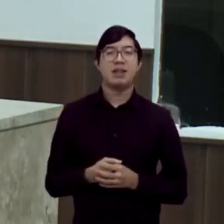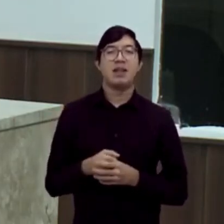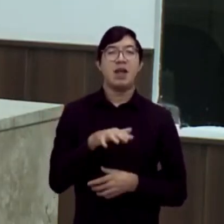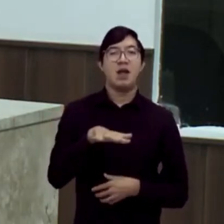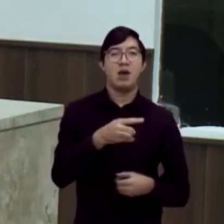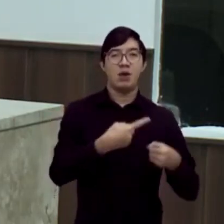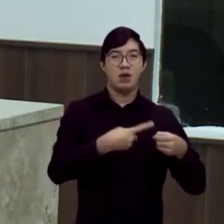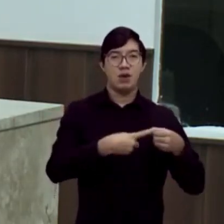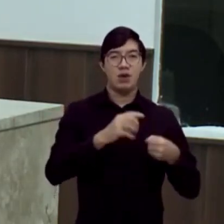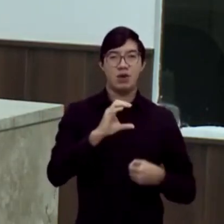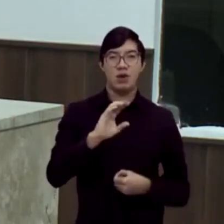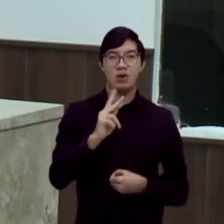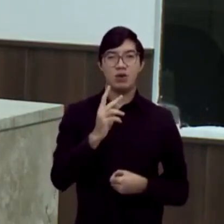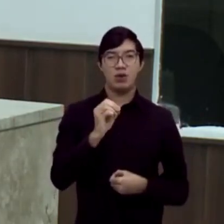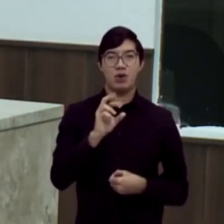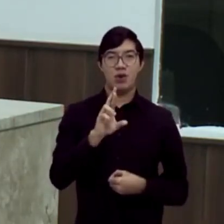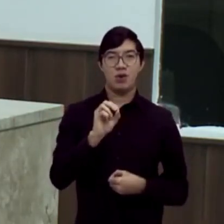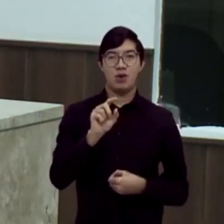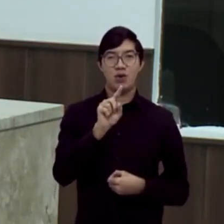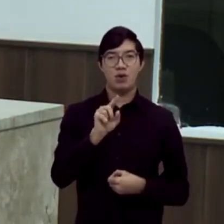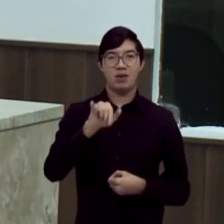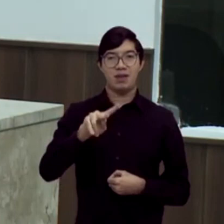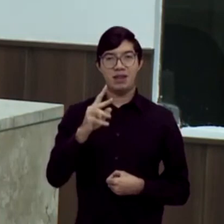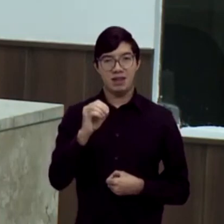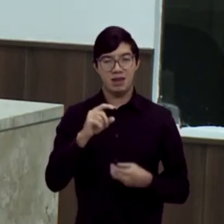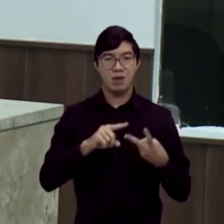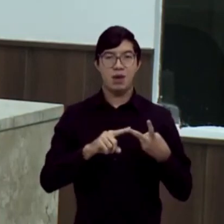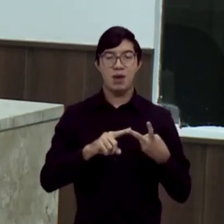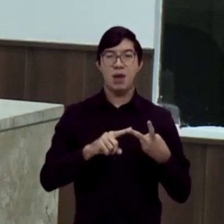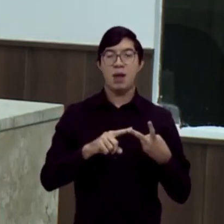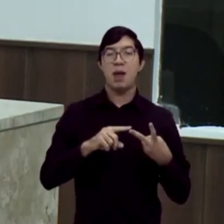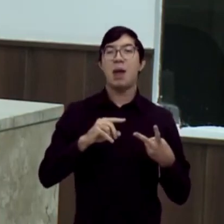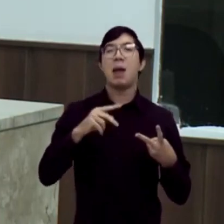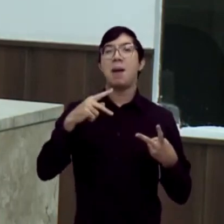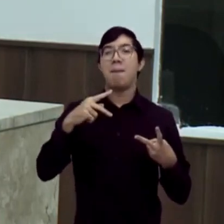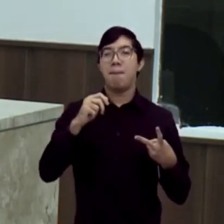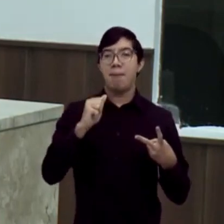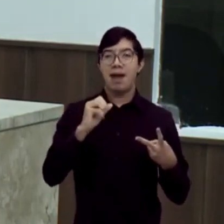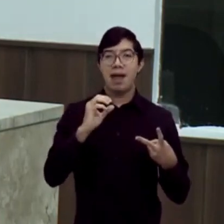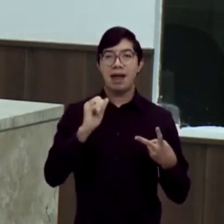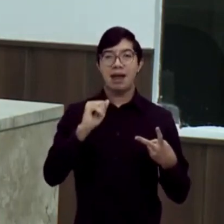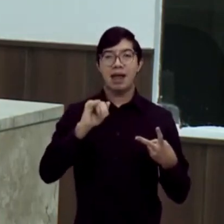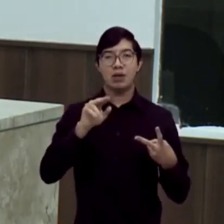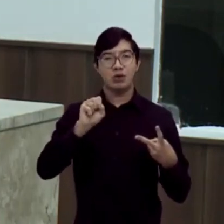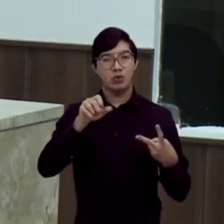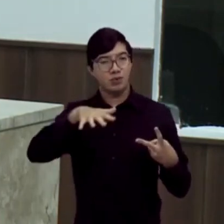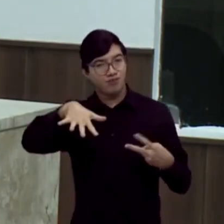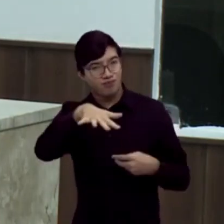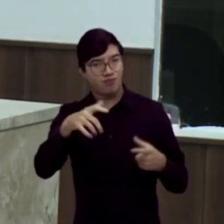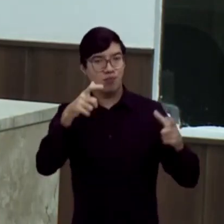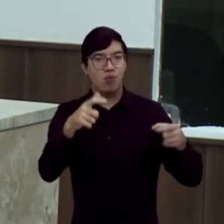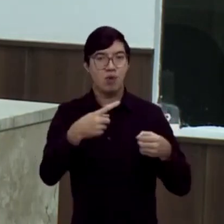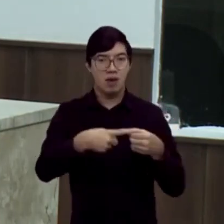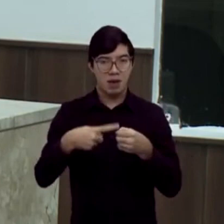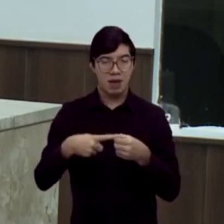Chorozinho, na região de Pacajus. Naquela região, ela faz um trabalho excelente. E a